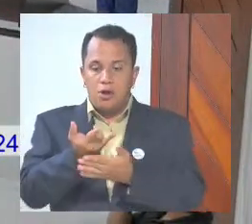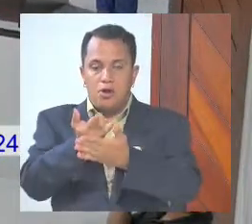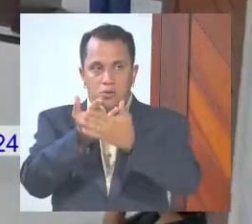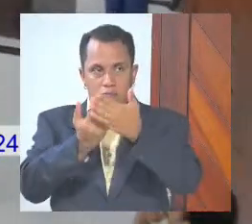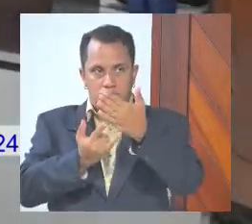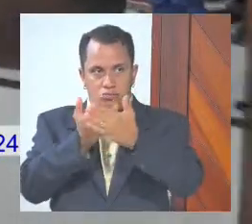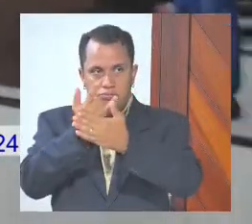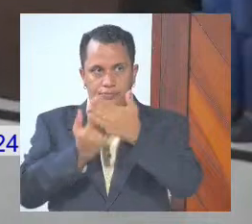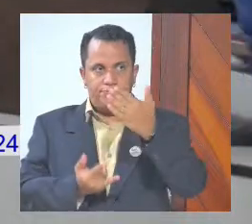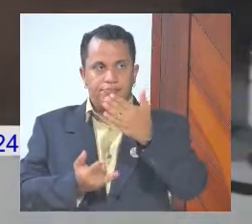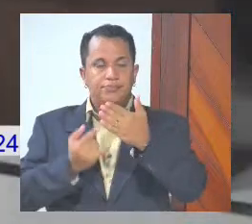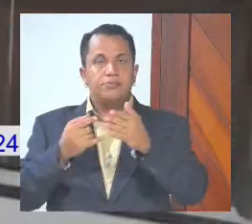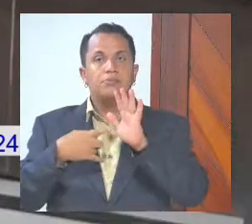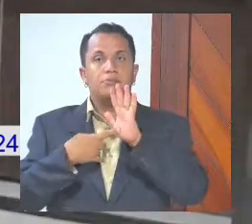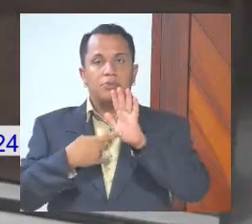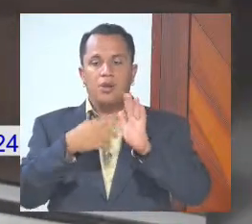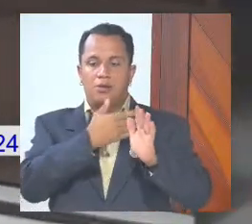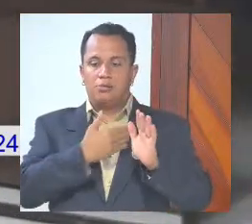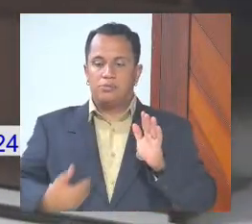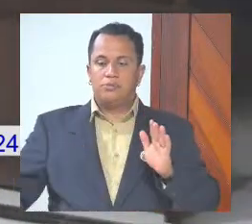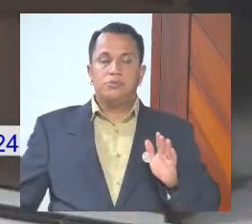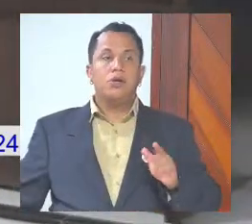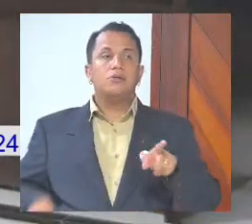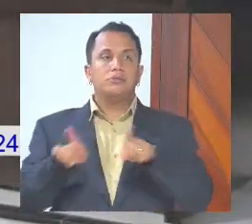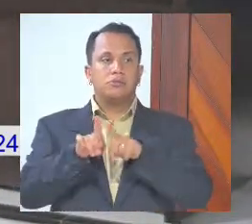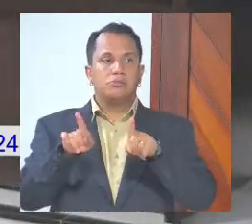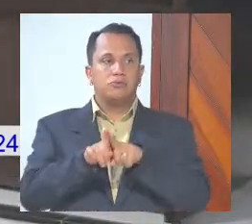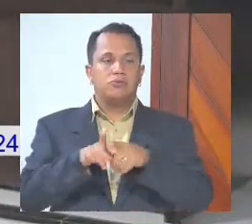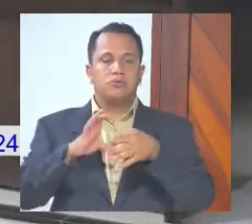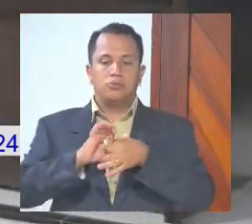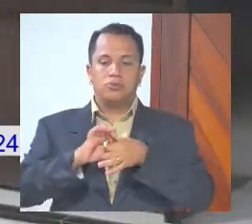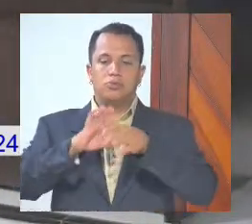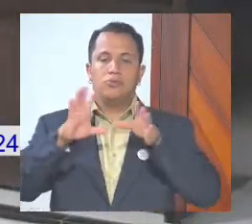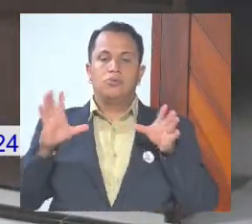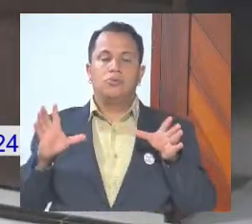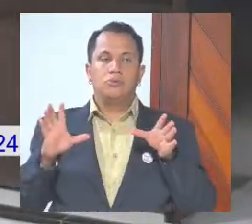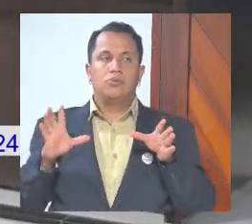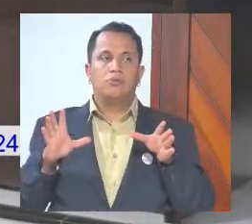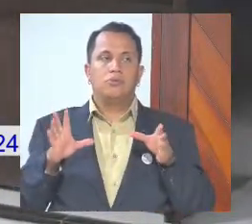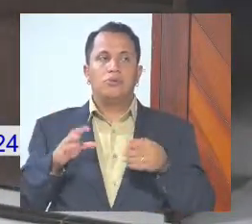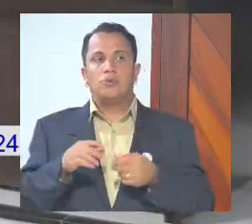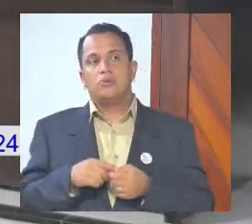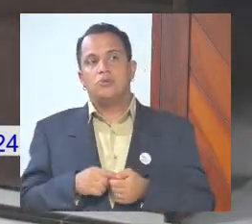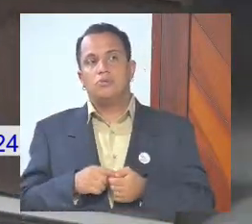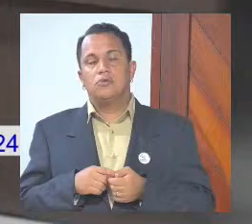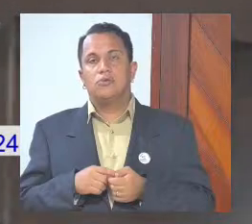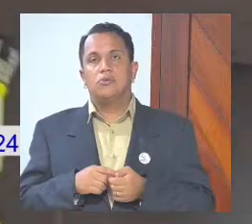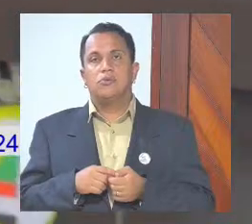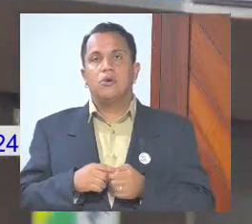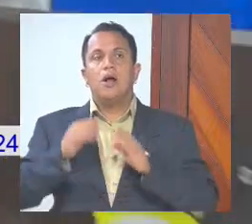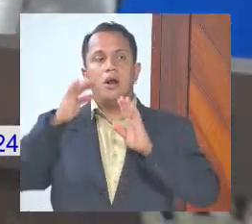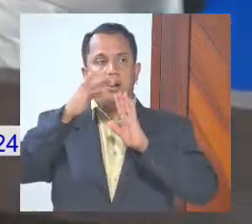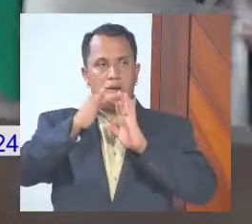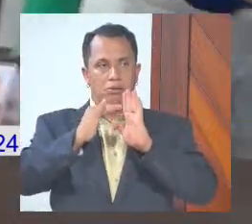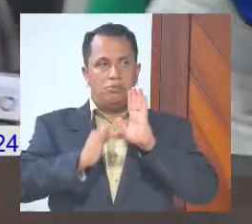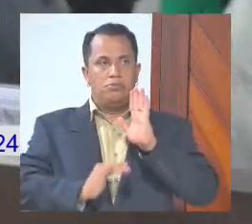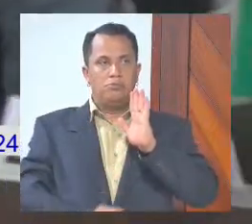requerimento dirigido à presidência e sujeito à deliberação do plenário nos seguintes